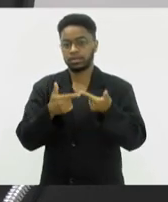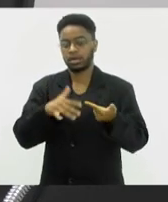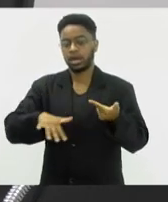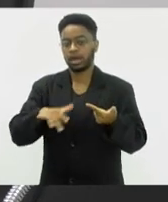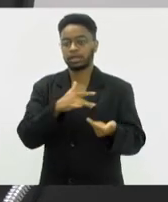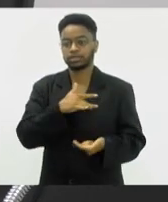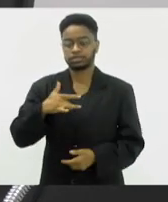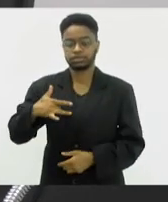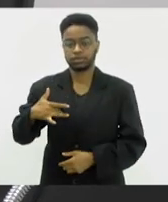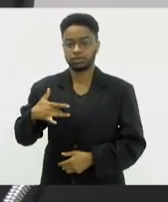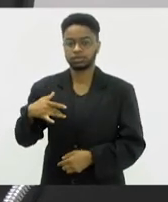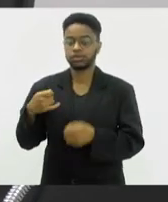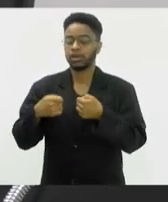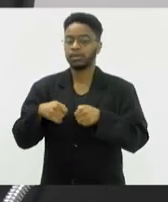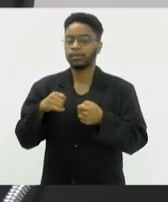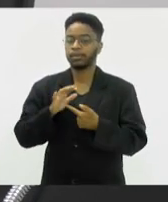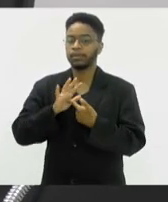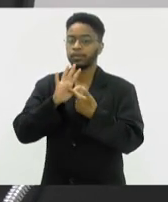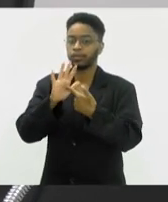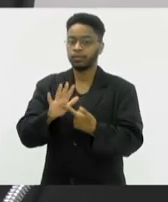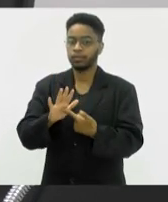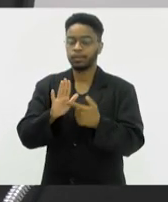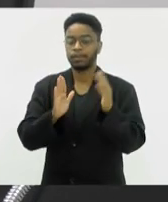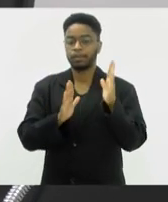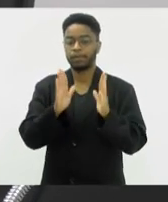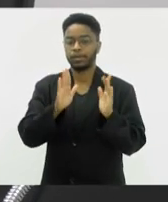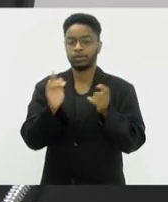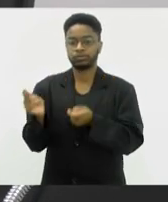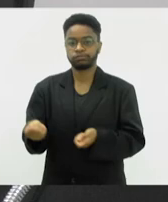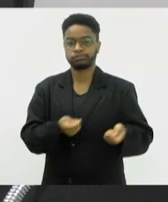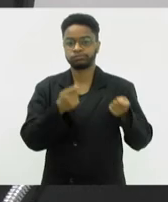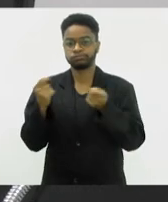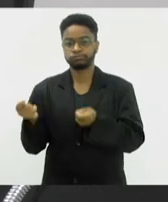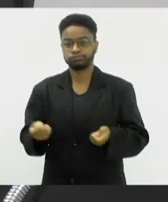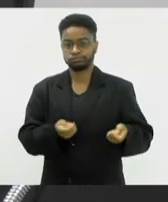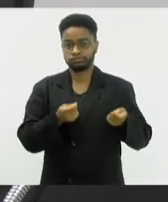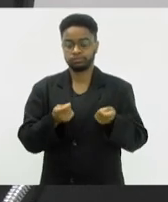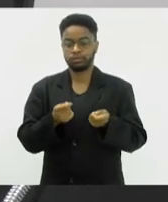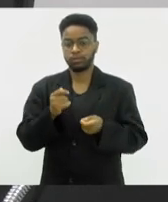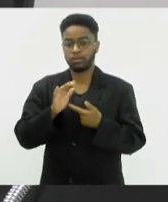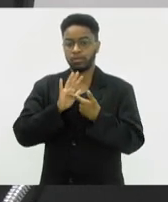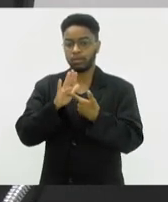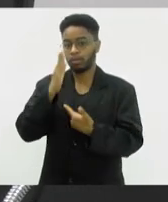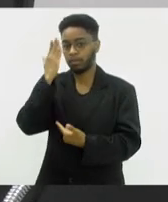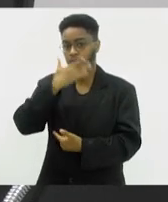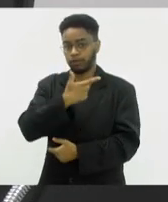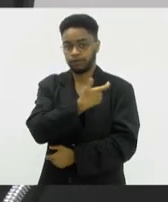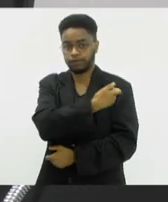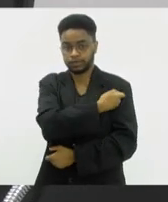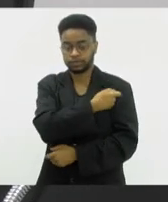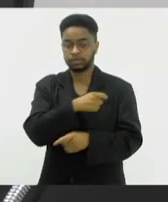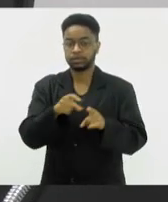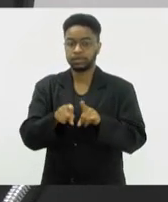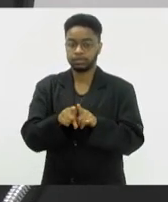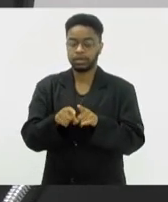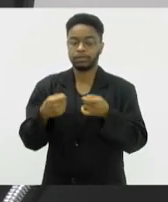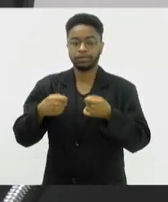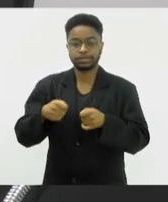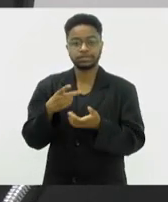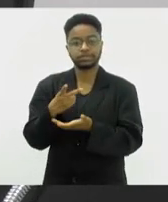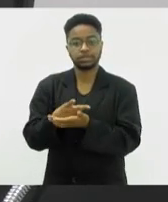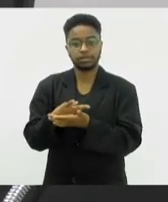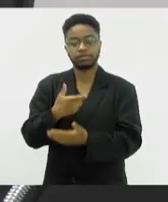saúde apresentar periodicamente comprovante de vacinação e manter seu cartão de